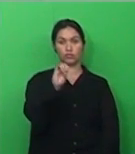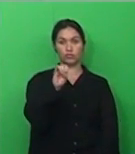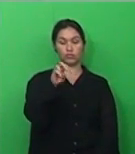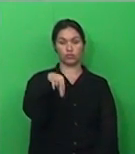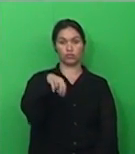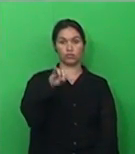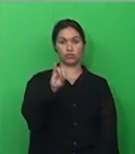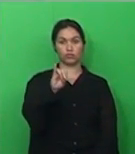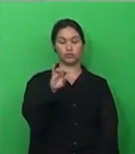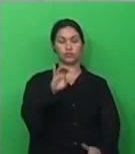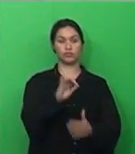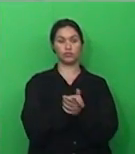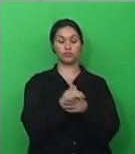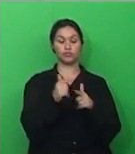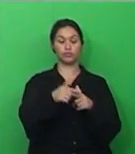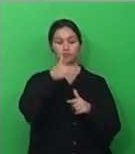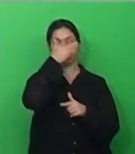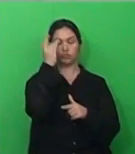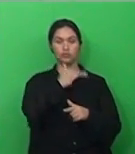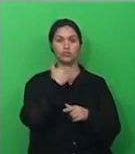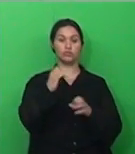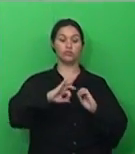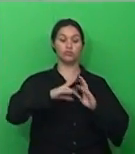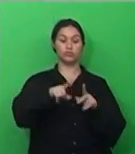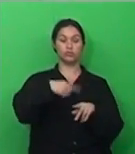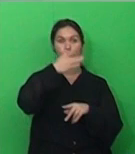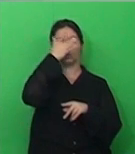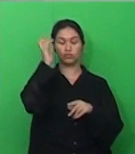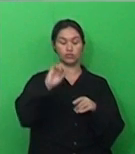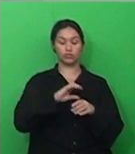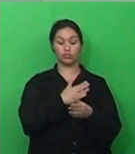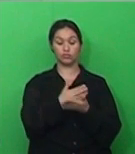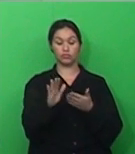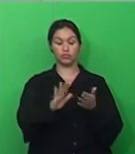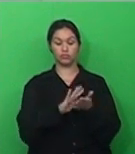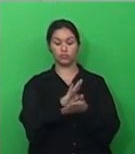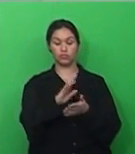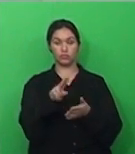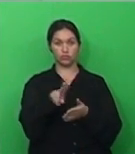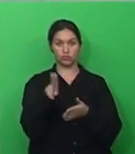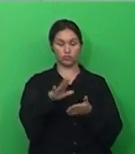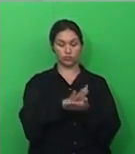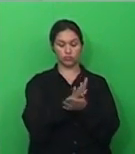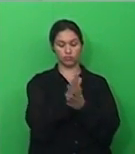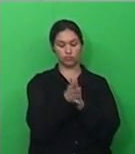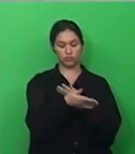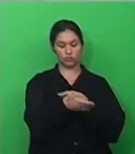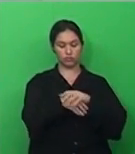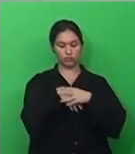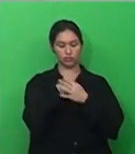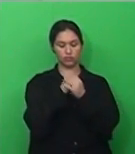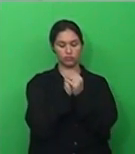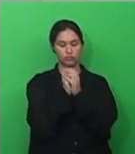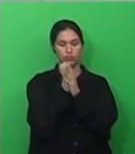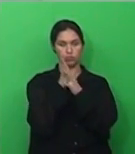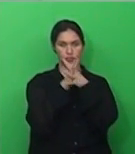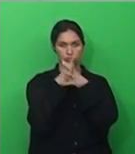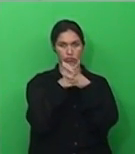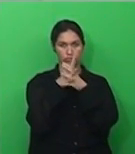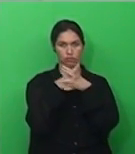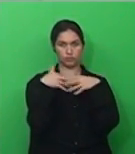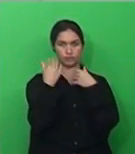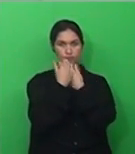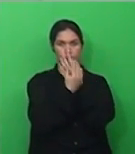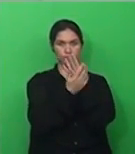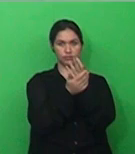naquele ano de 2009. Então, houve uma mobilização nacional a respeito daquela pandemia, o que poderia ser feito